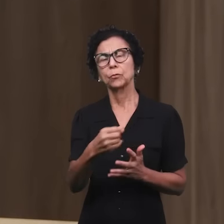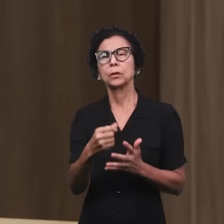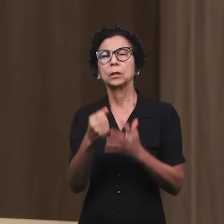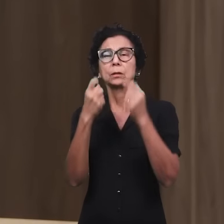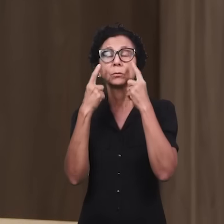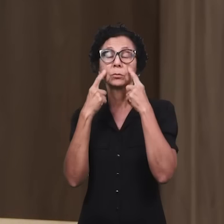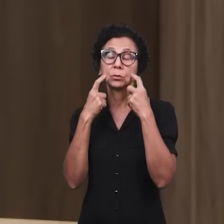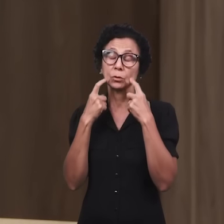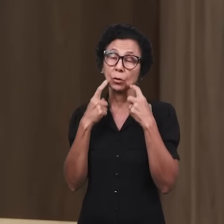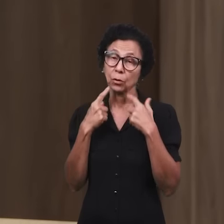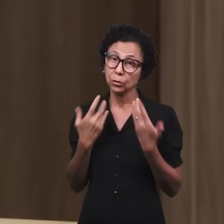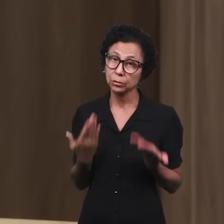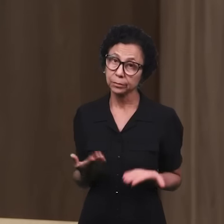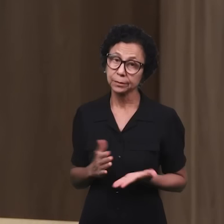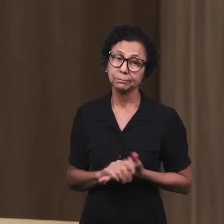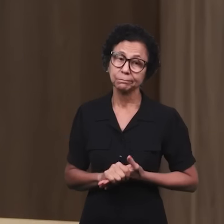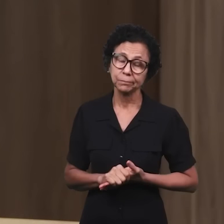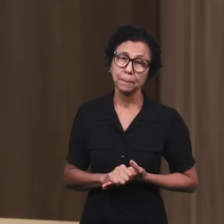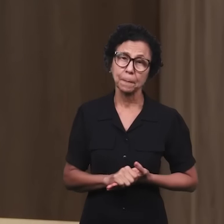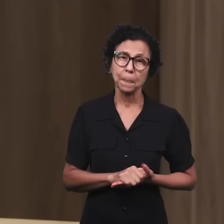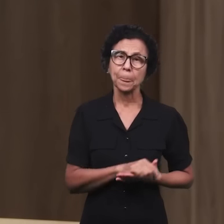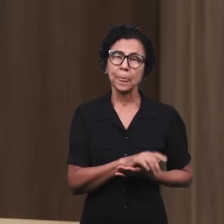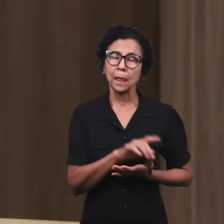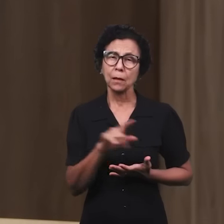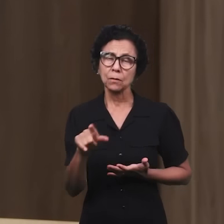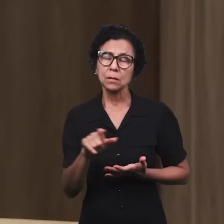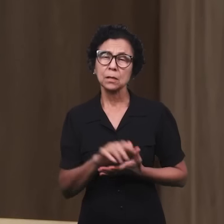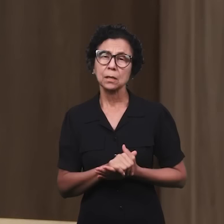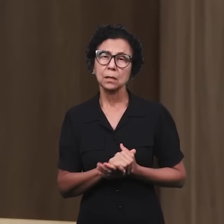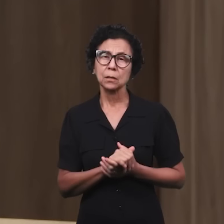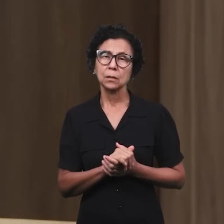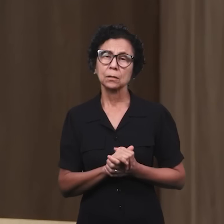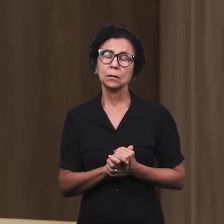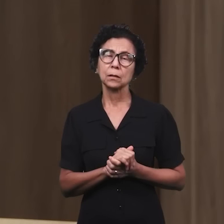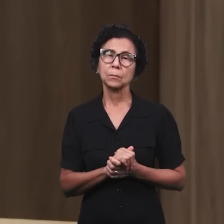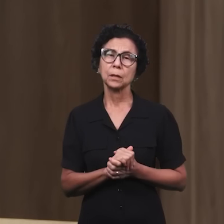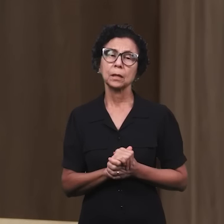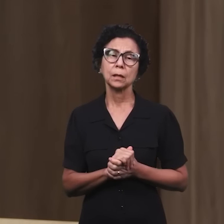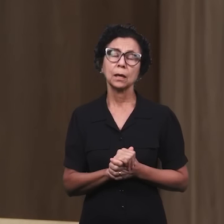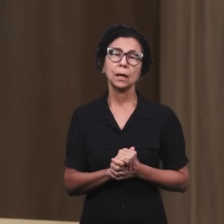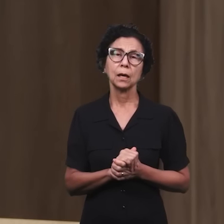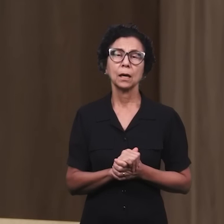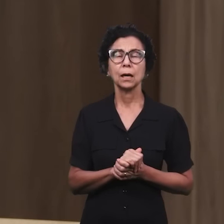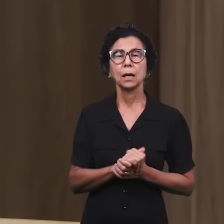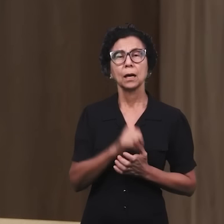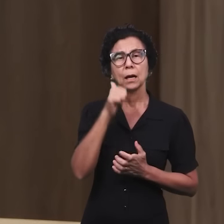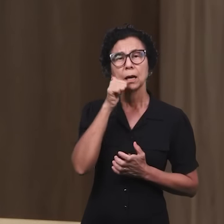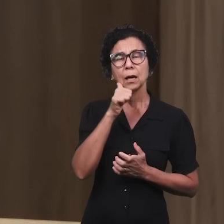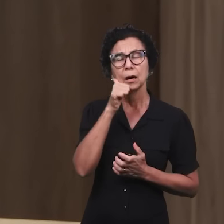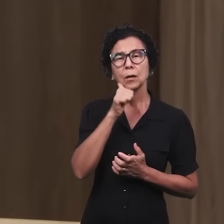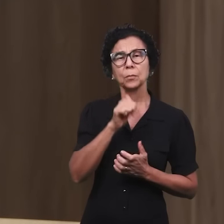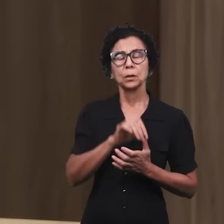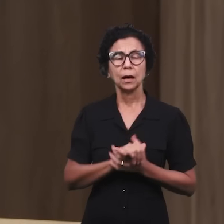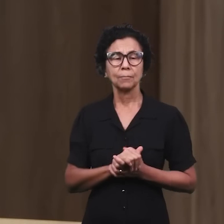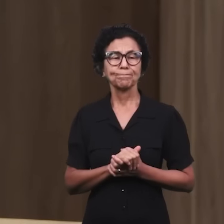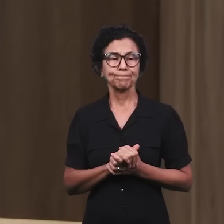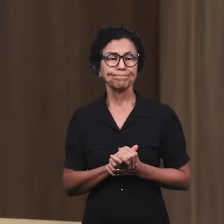Raquéis pode ter aqui agora, né? É Raquel chorando pelos seus filhos. Porque já não existem, já estão